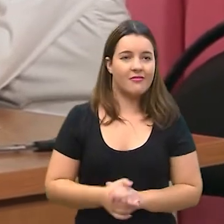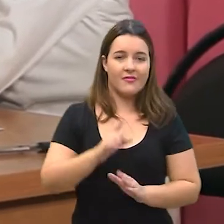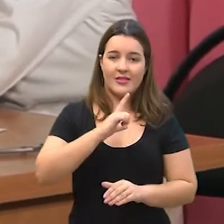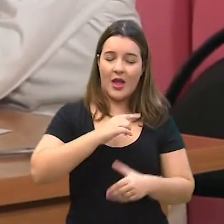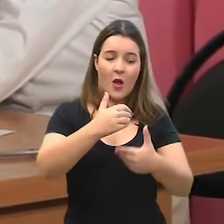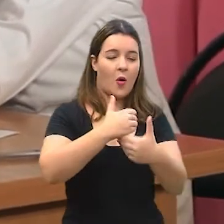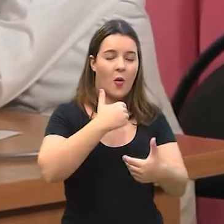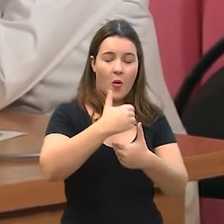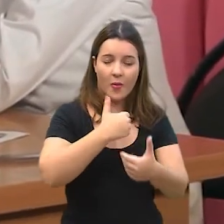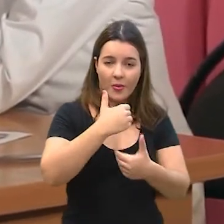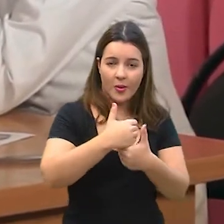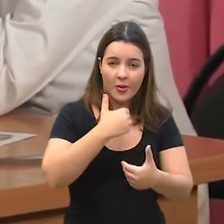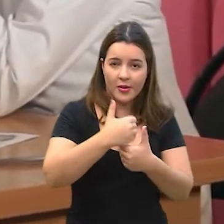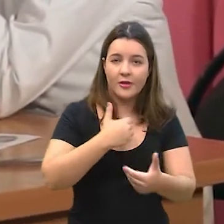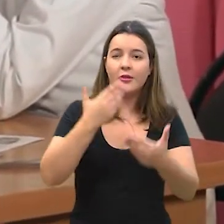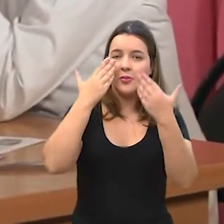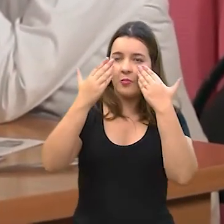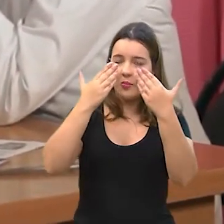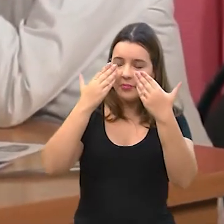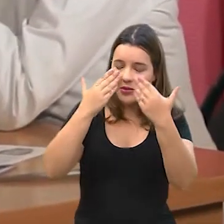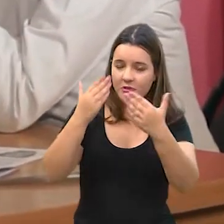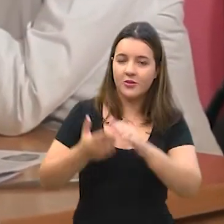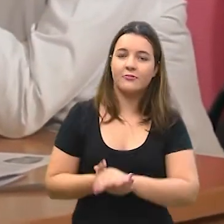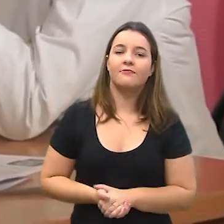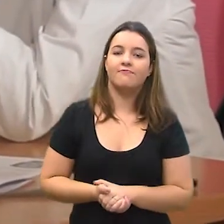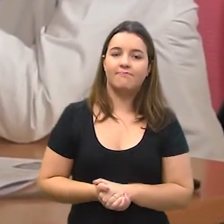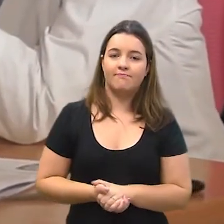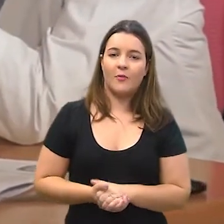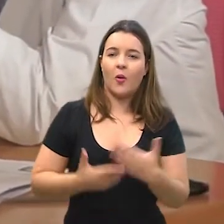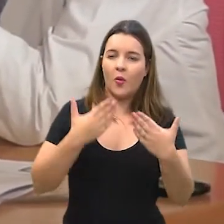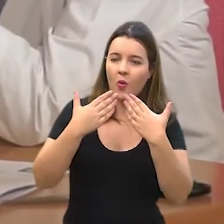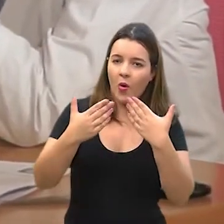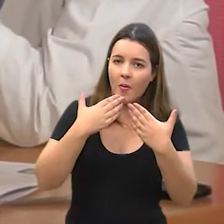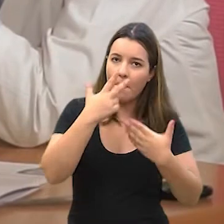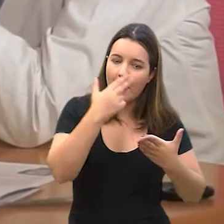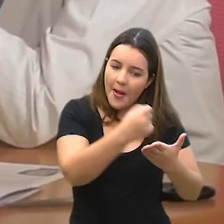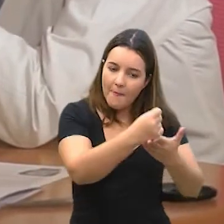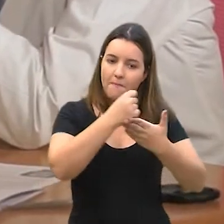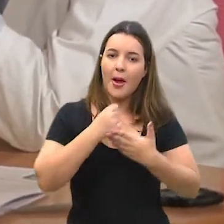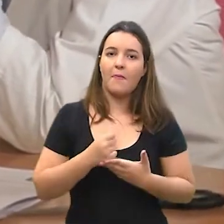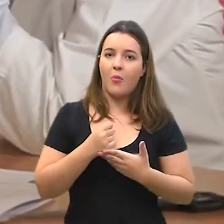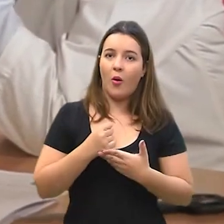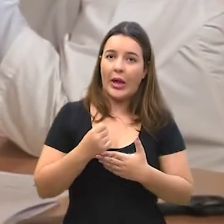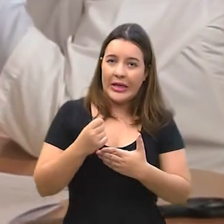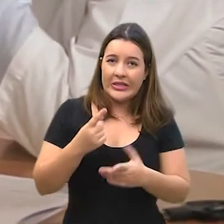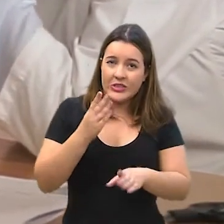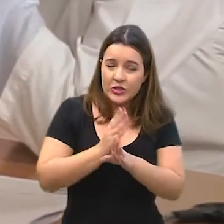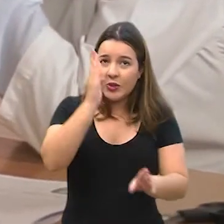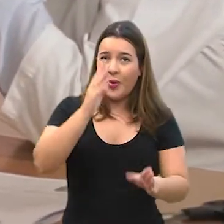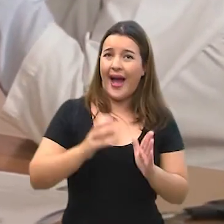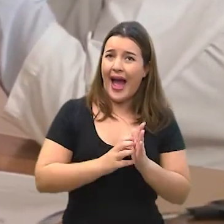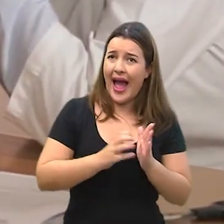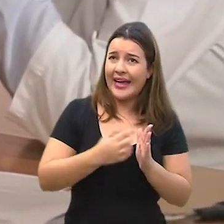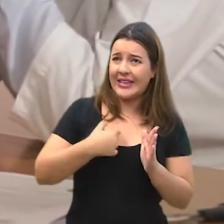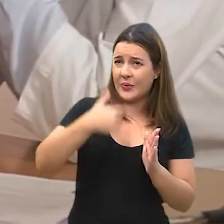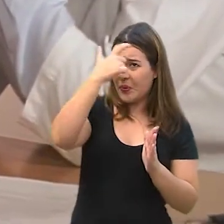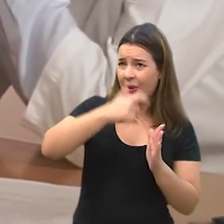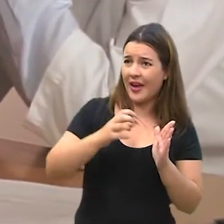condições de cercar o vírus de todos os lados para evitar a infecção. É como se criasse uma barreira contra o vírus no nosso